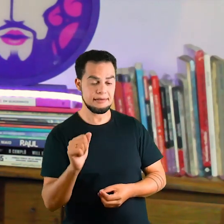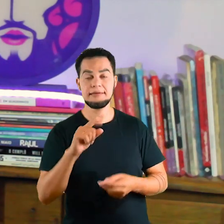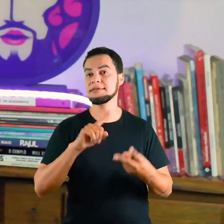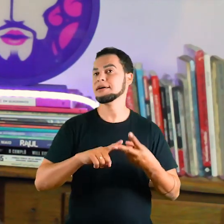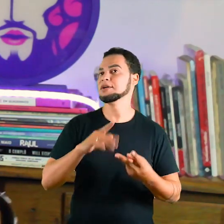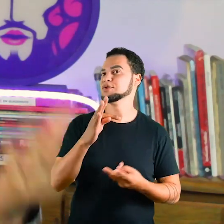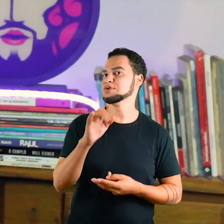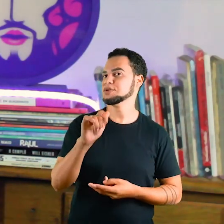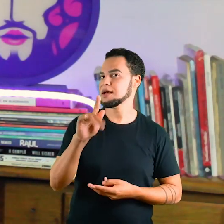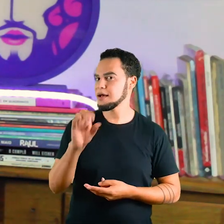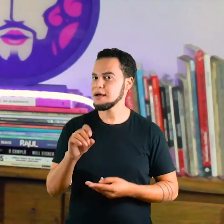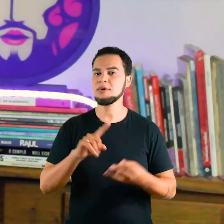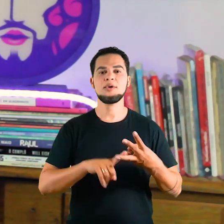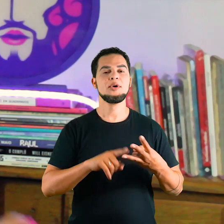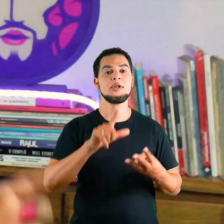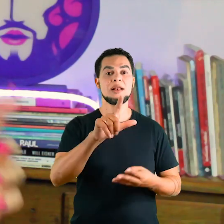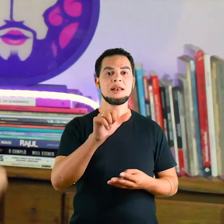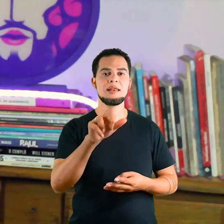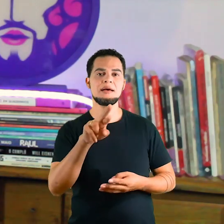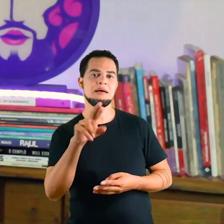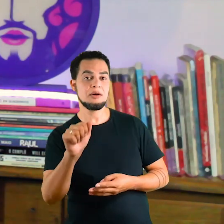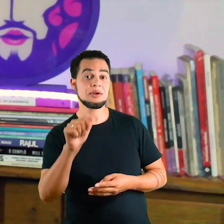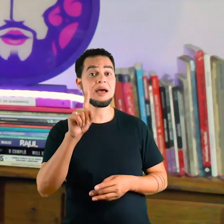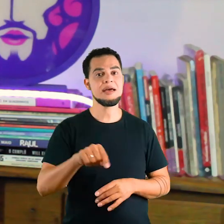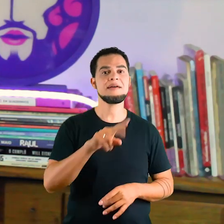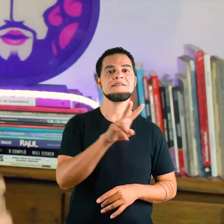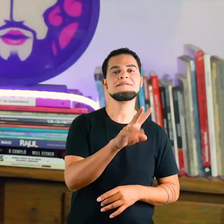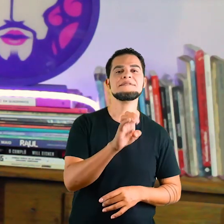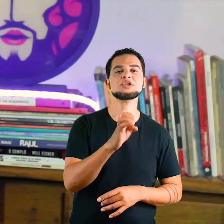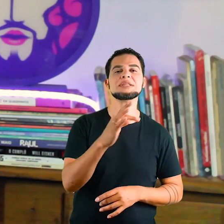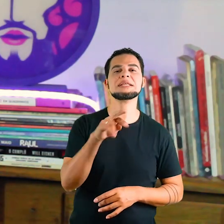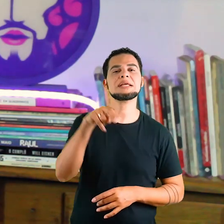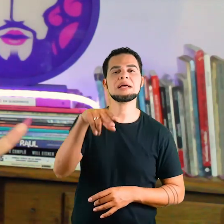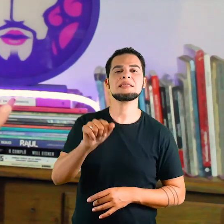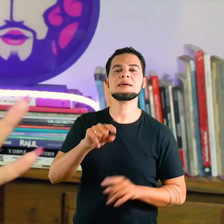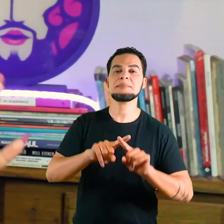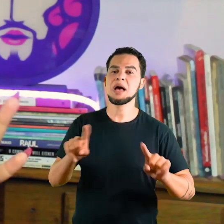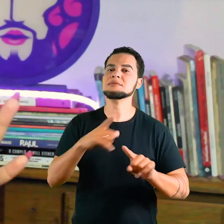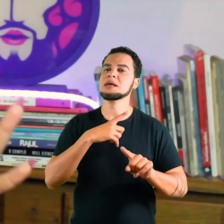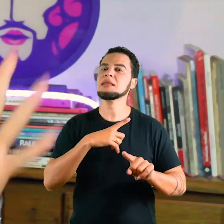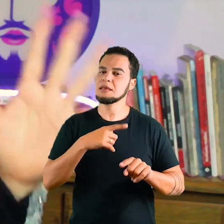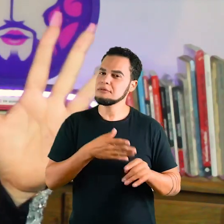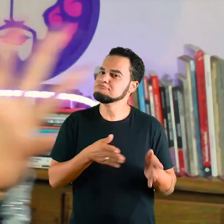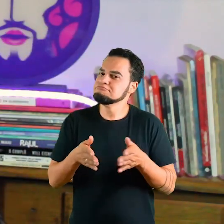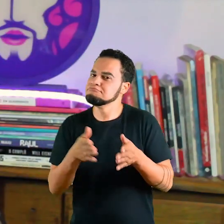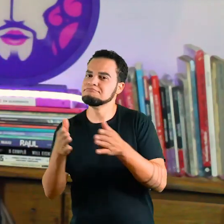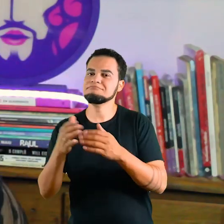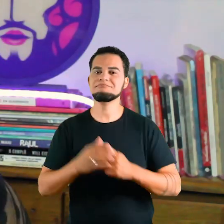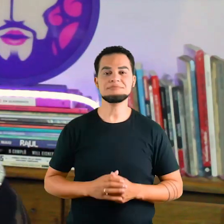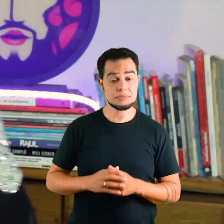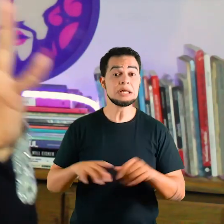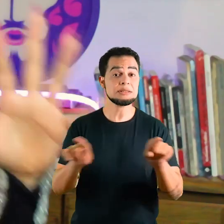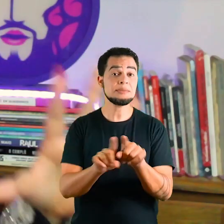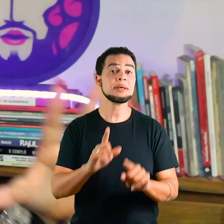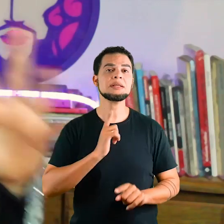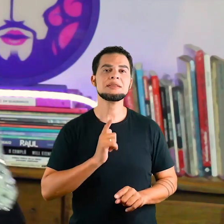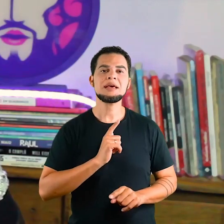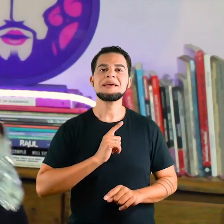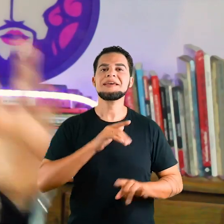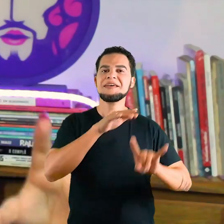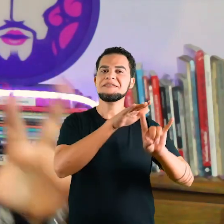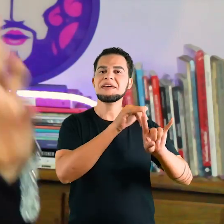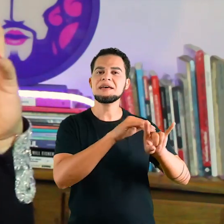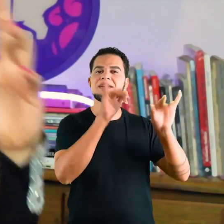tem o Thiago Ávila, tem a Laura Sabino, que é só vegetariana, mas olha só, né? Tem um caminho aí. Temos também vários